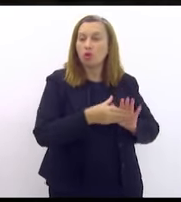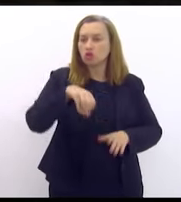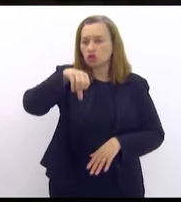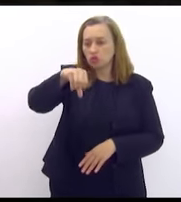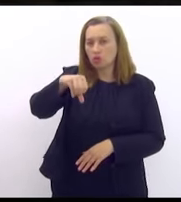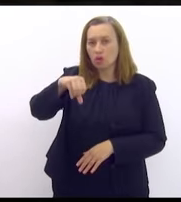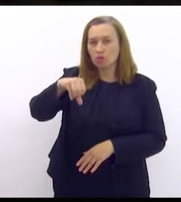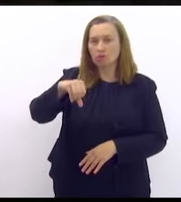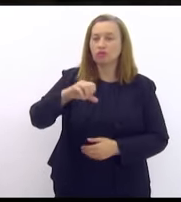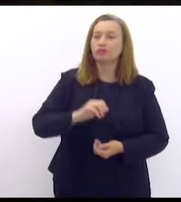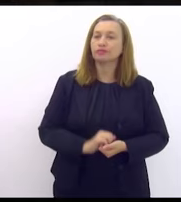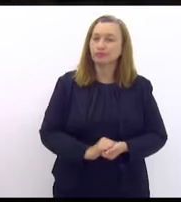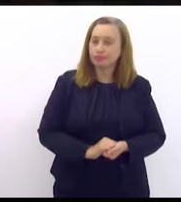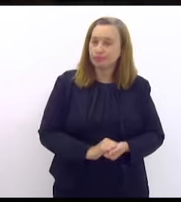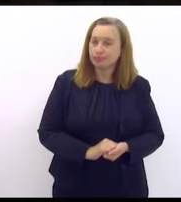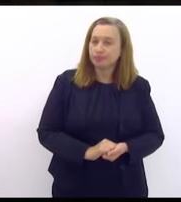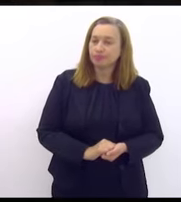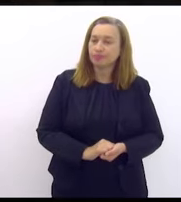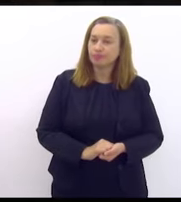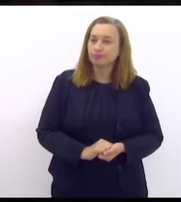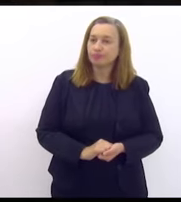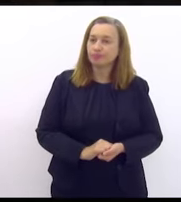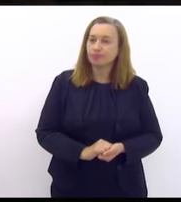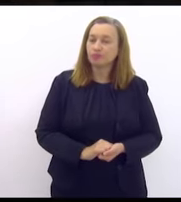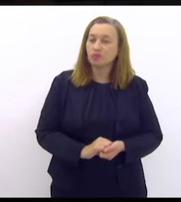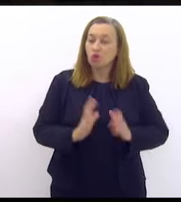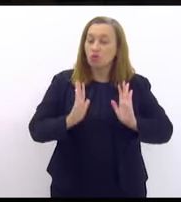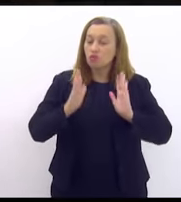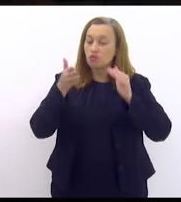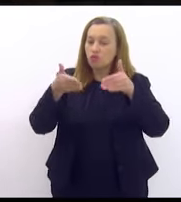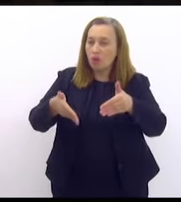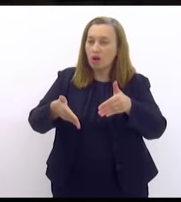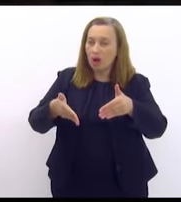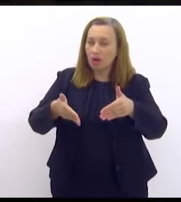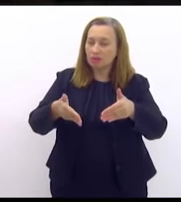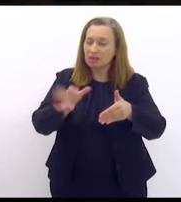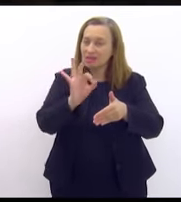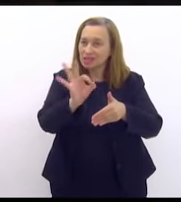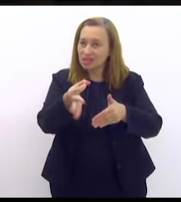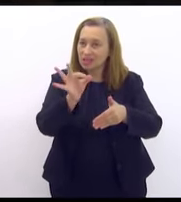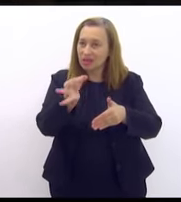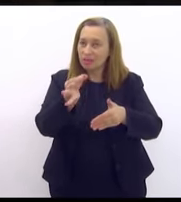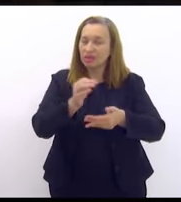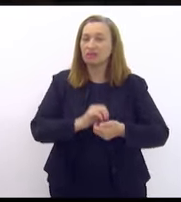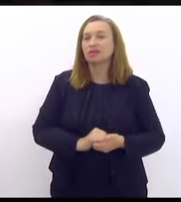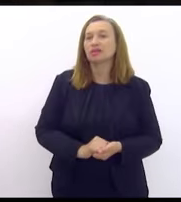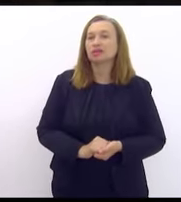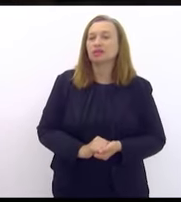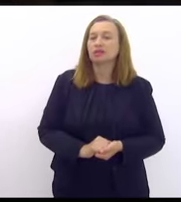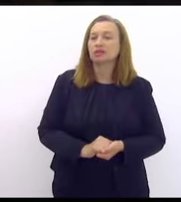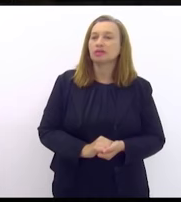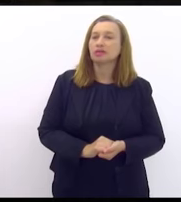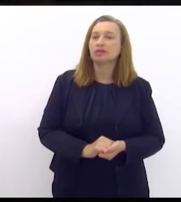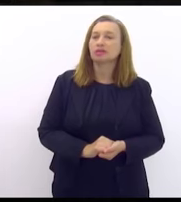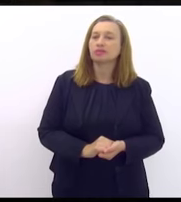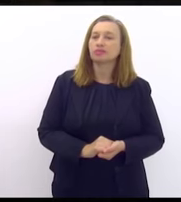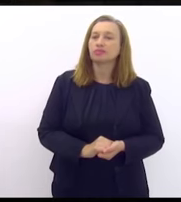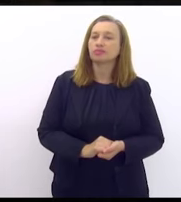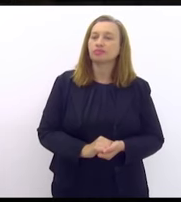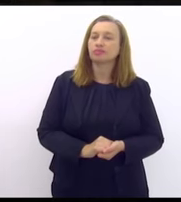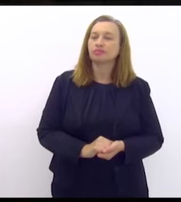realmente os esforços forem voltados exatamente para fazer